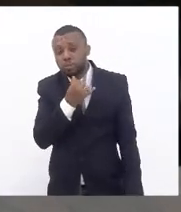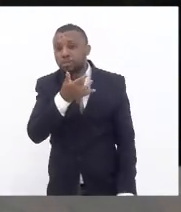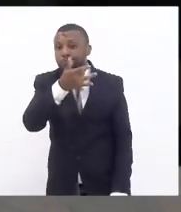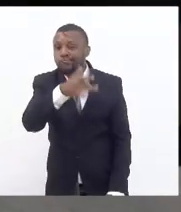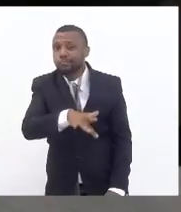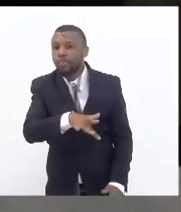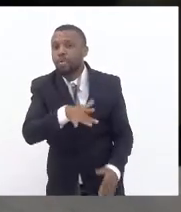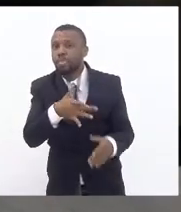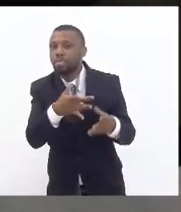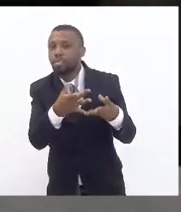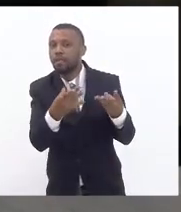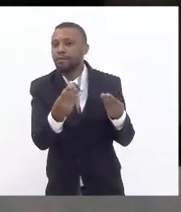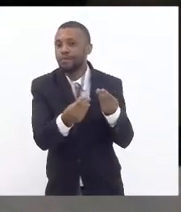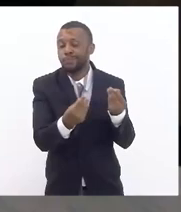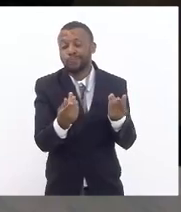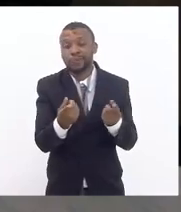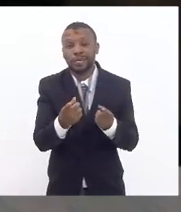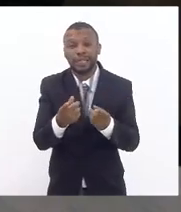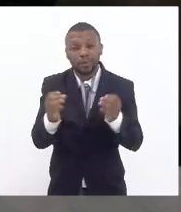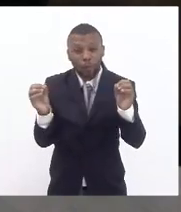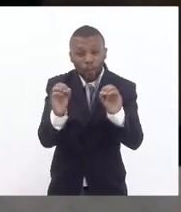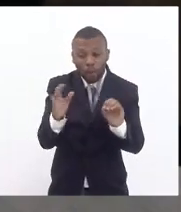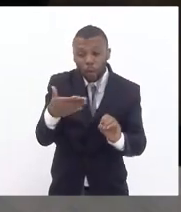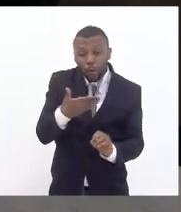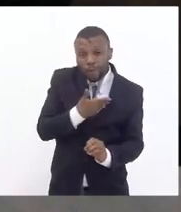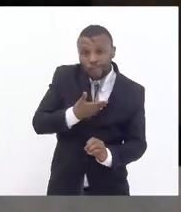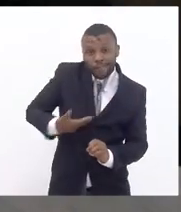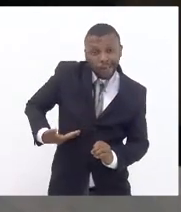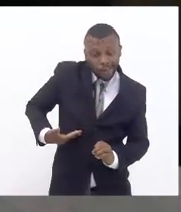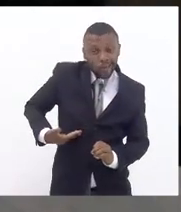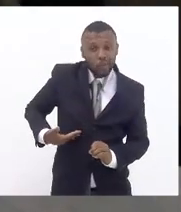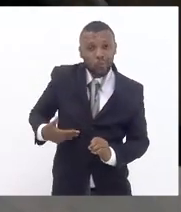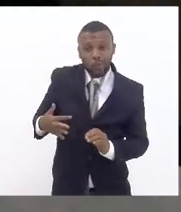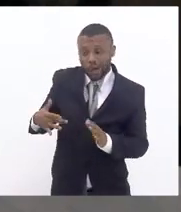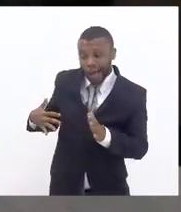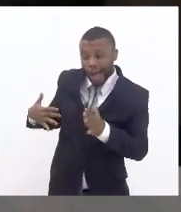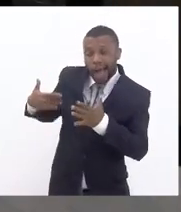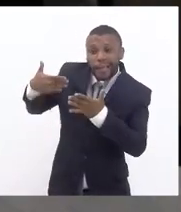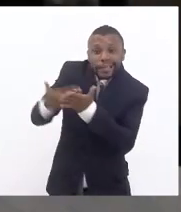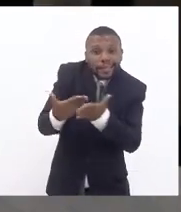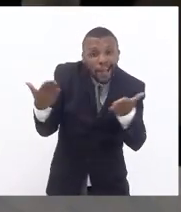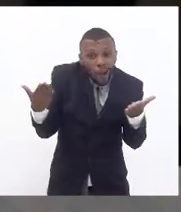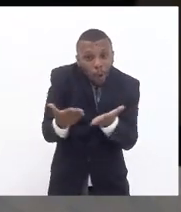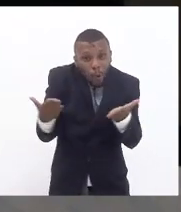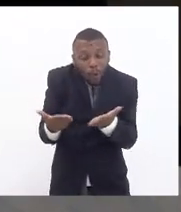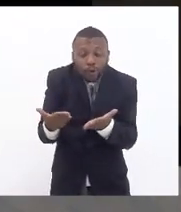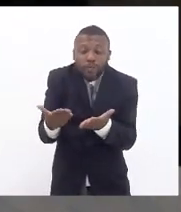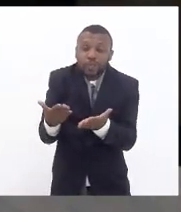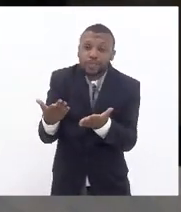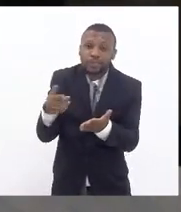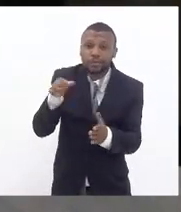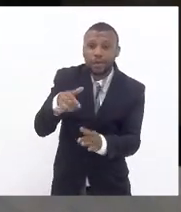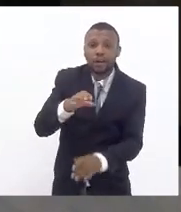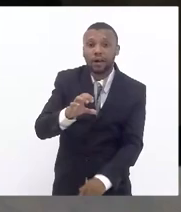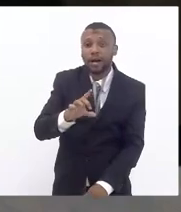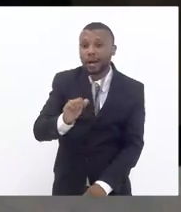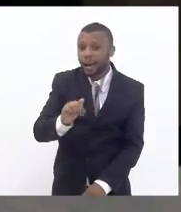rigor, nenhum governo estadual, nem o governo Cláudio Castro, nem o governo Cláudio Castro moveu